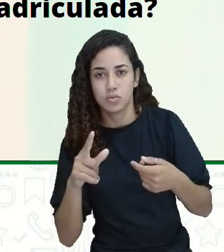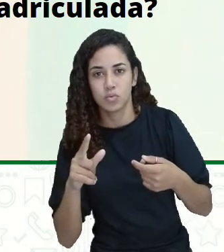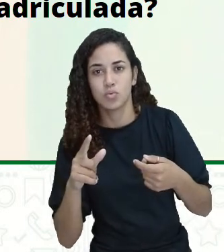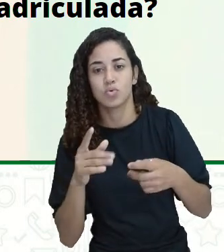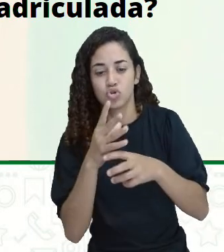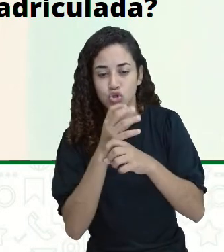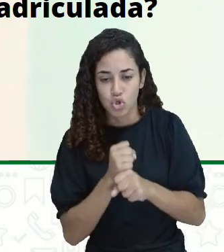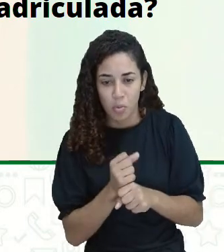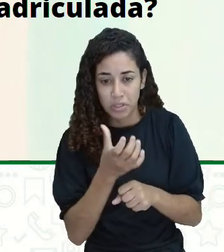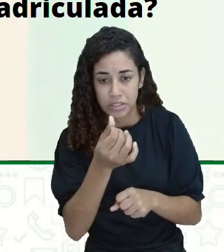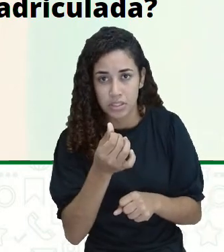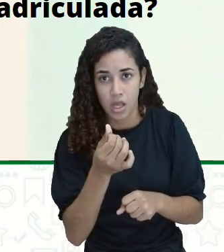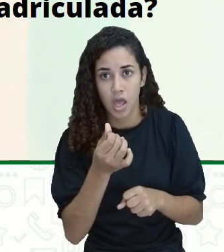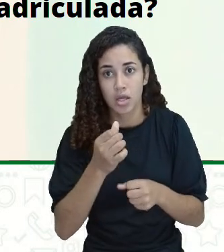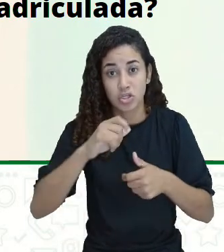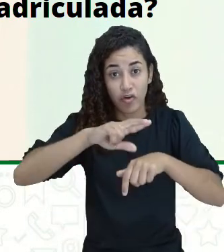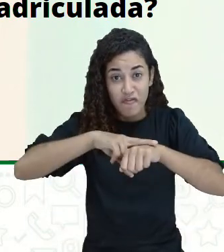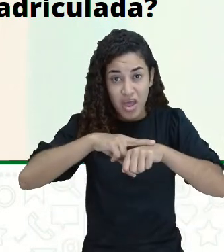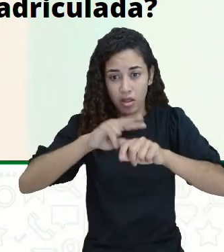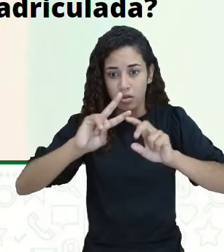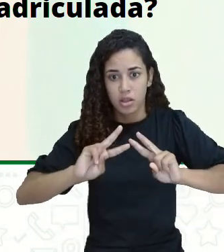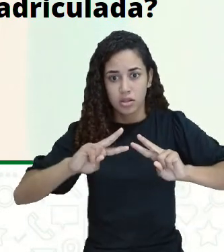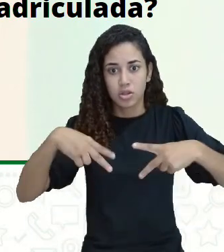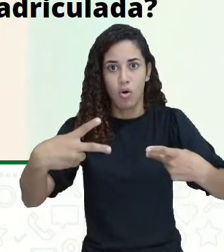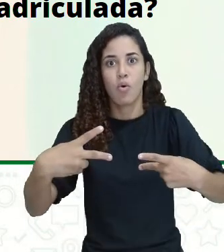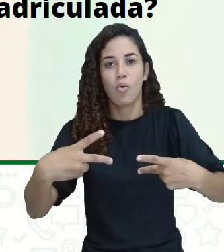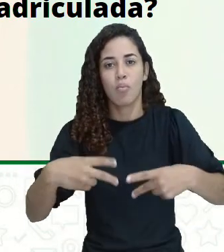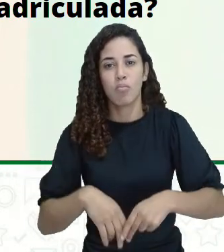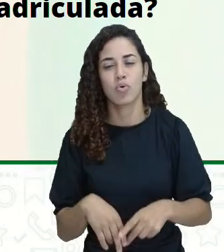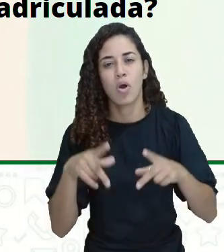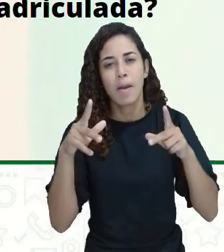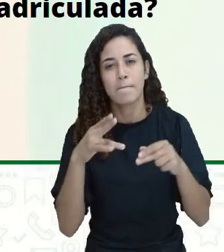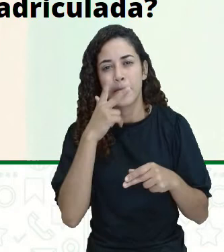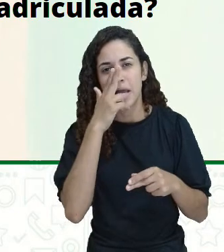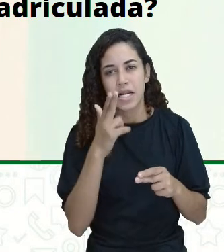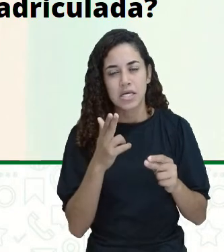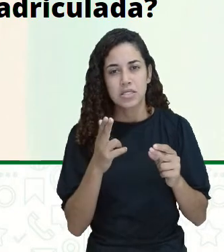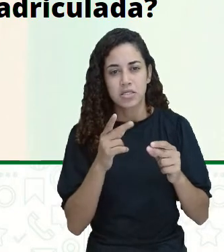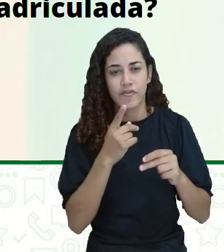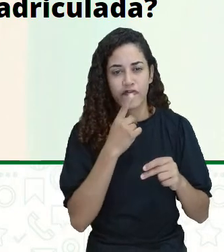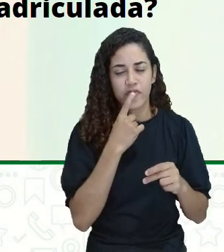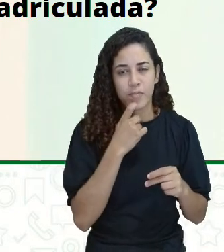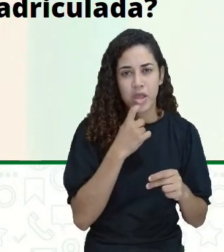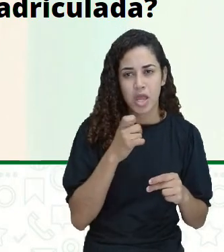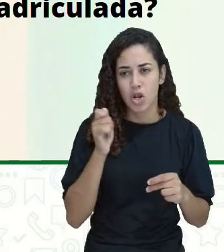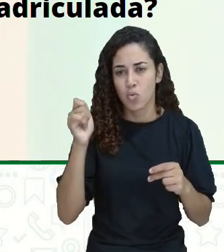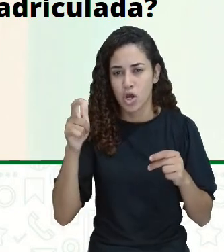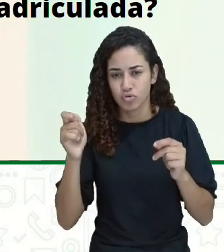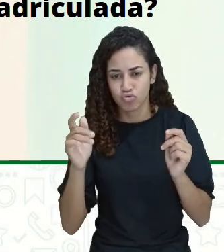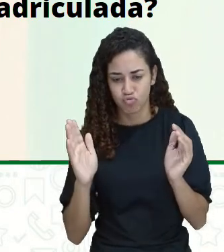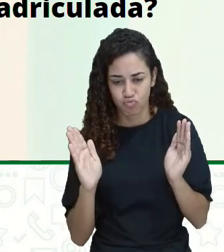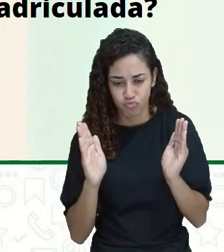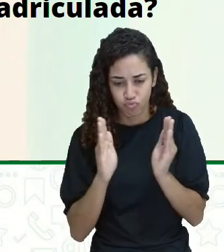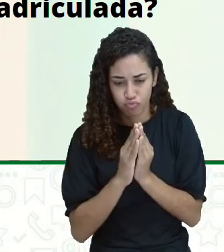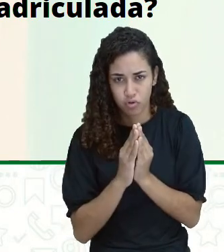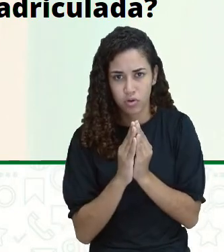azul. Perceberam isso? Então, é como se eu juntasse o azul e o vermelho e formasse o